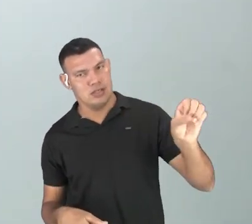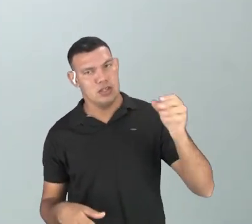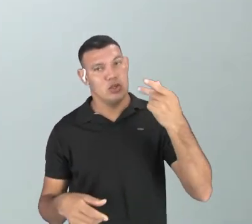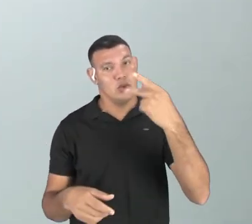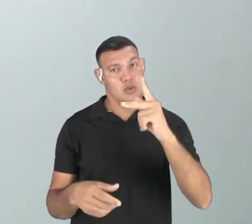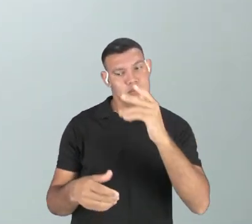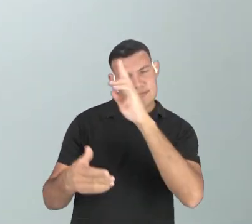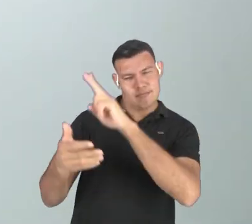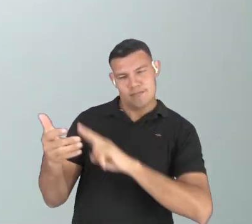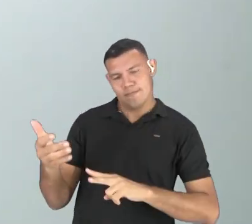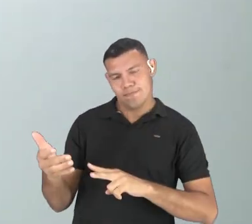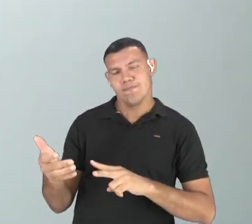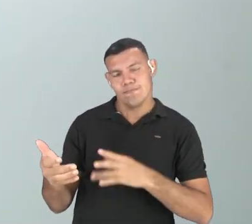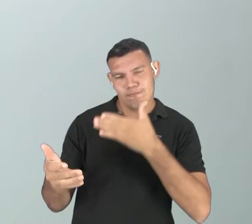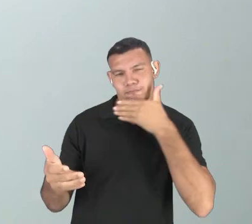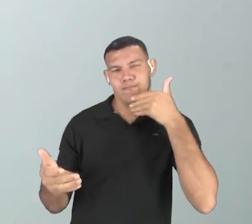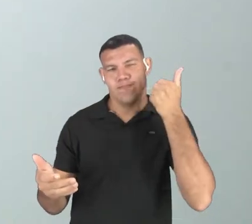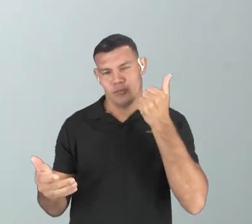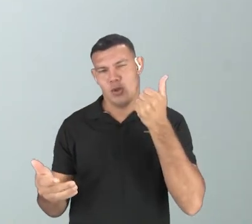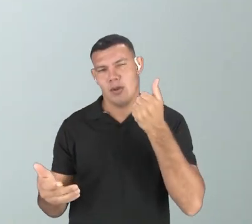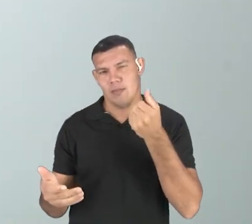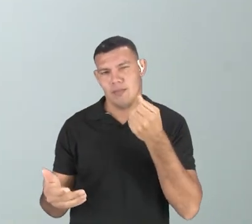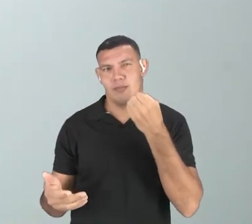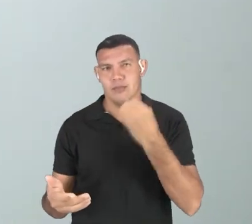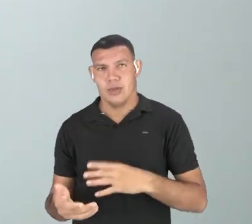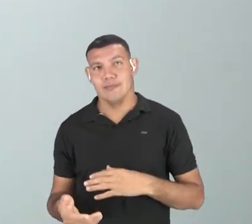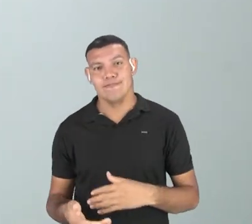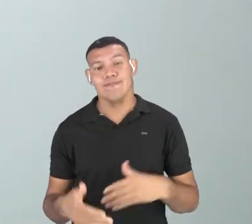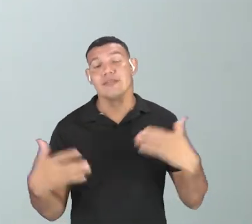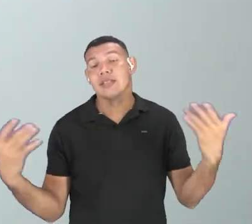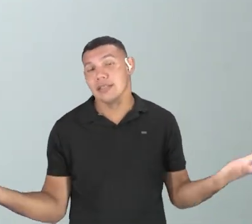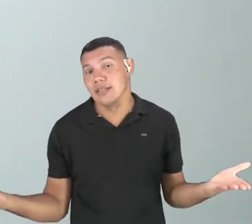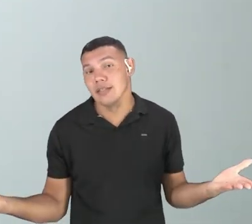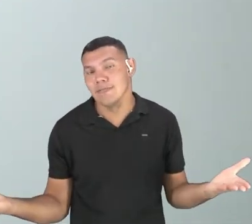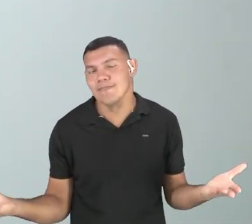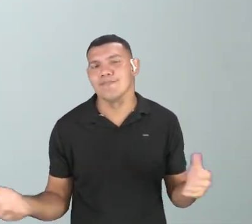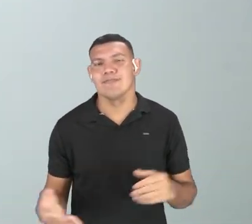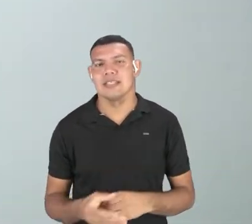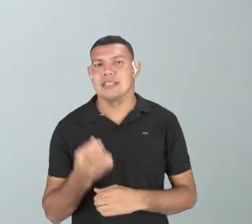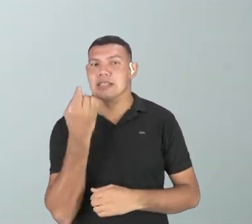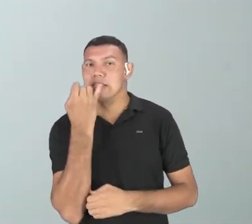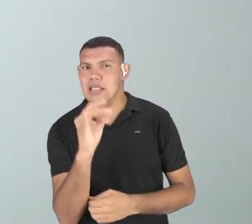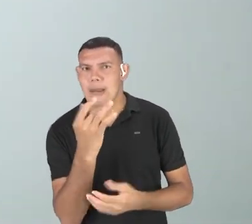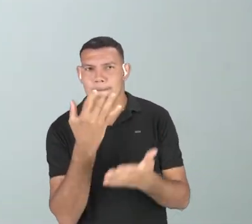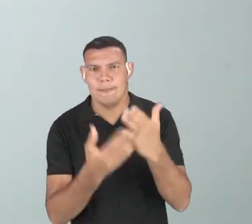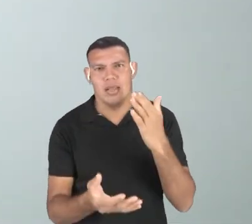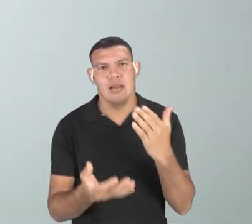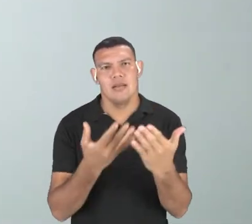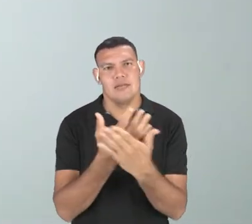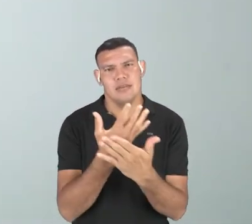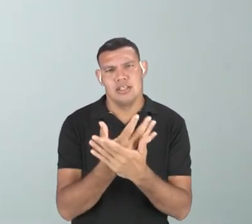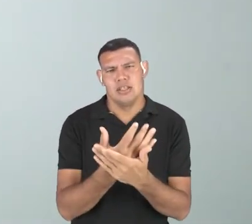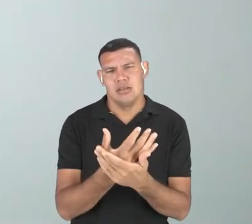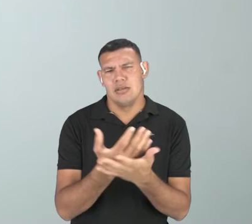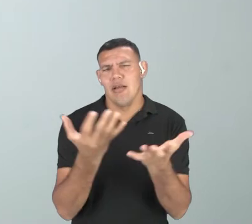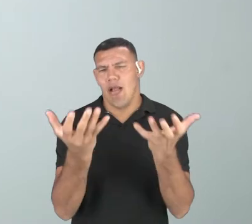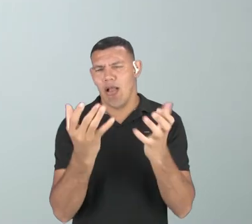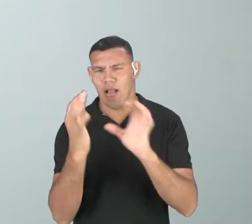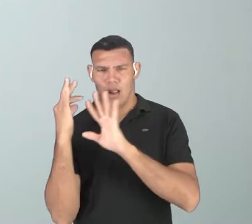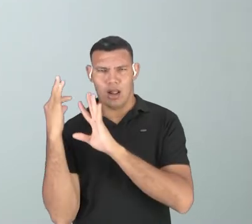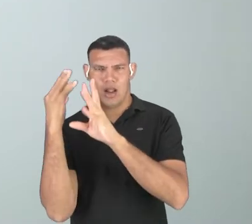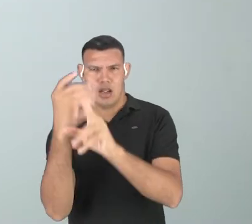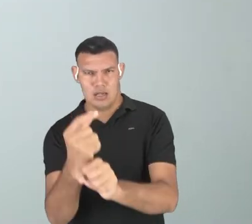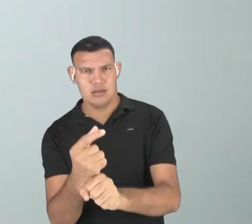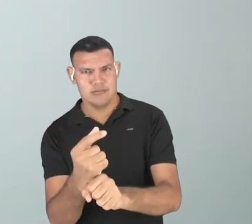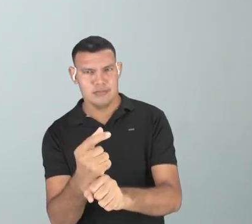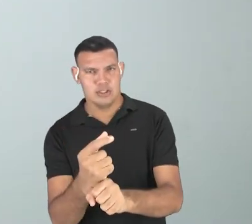melhorar bastante, certo? Olha só, galerinha. Se você perdeu alguma aula e quer revisar, ou quer revisar alguma aula que tem